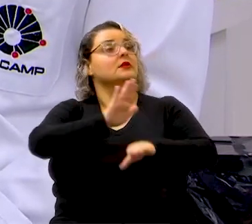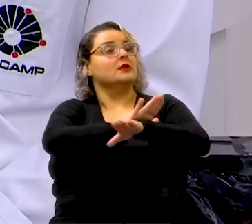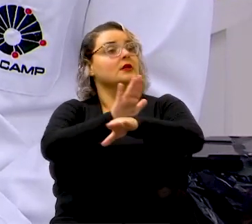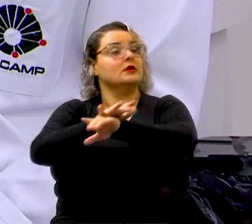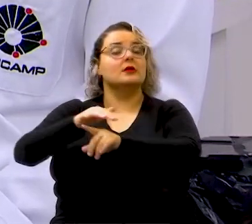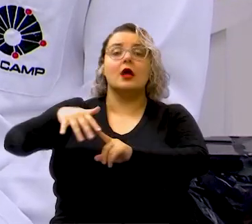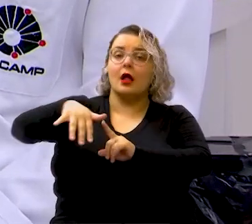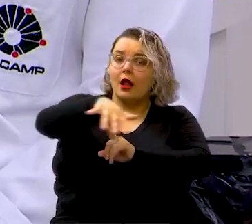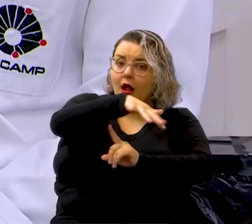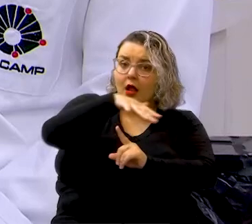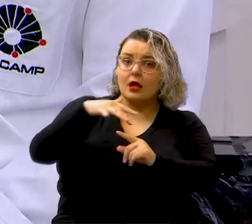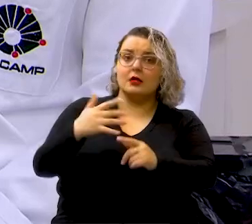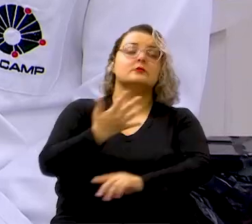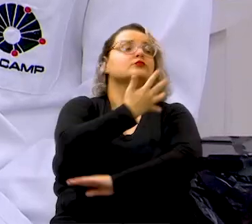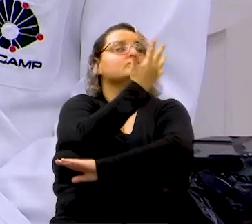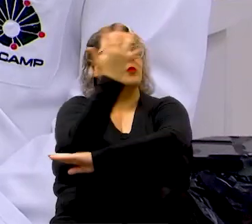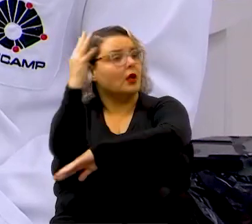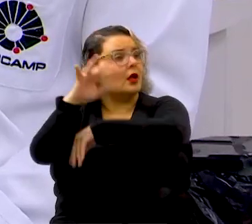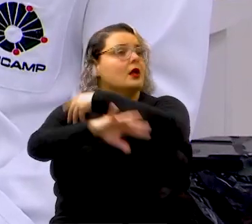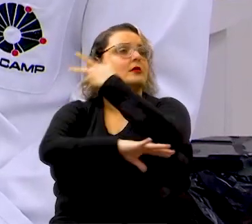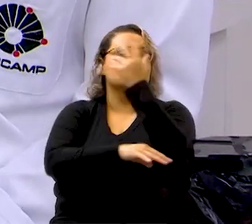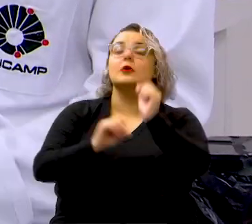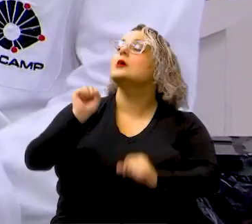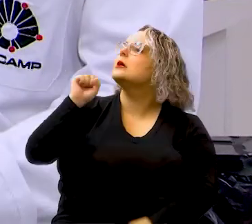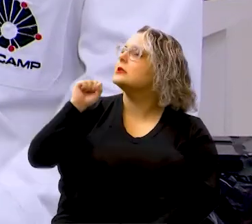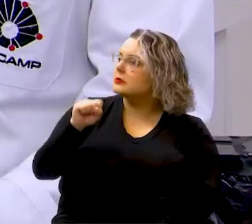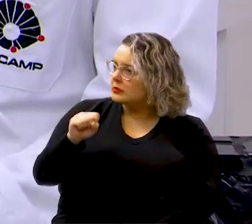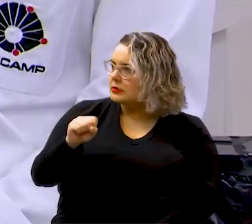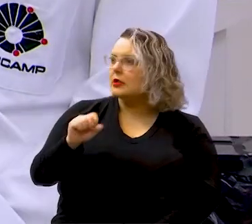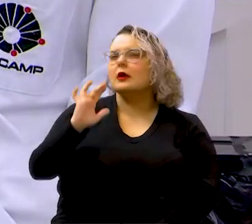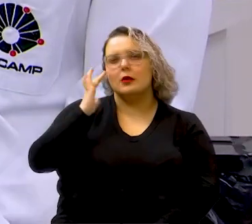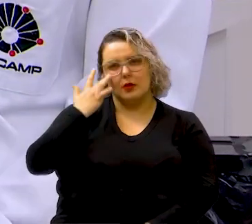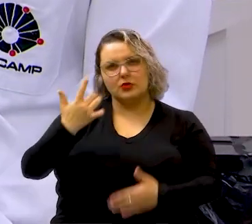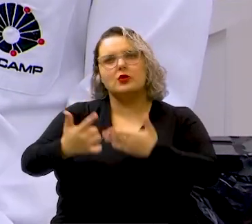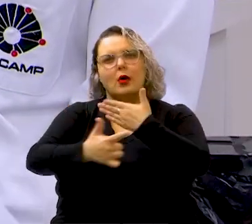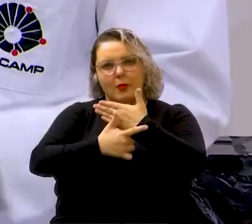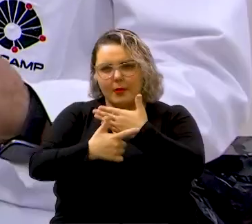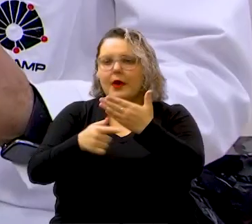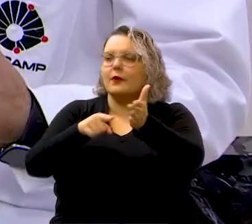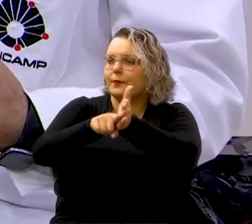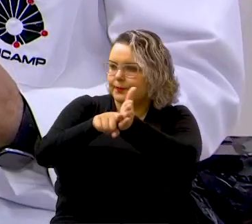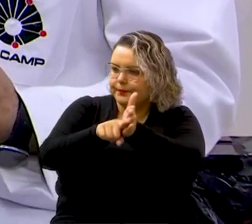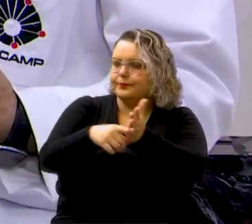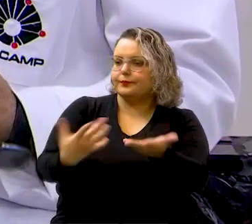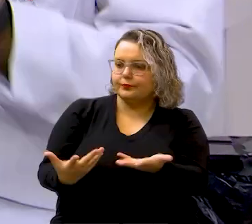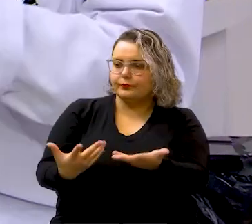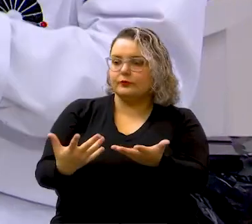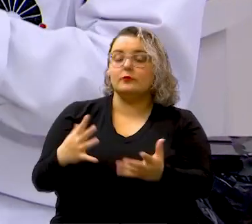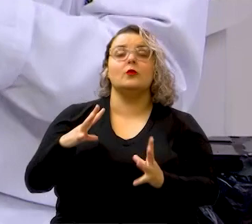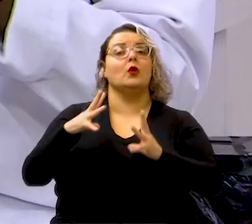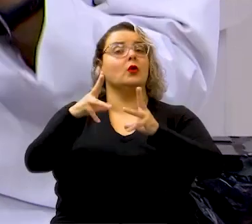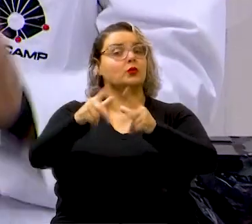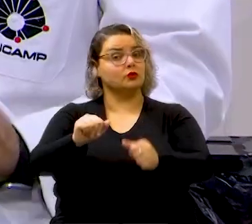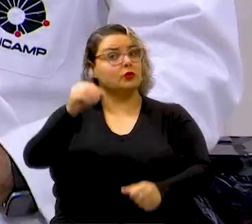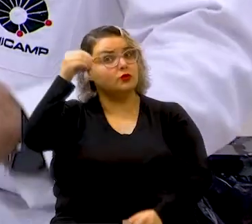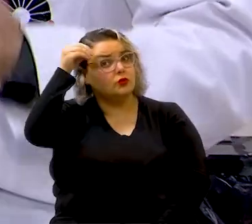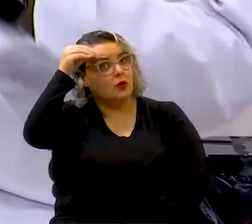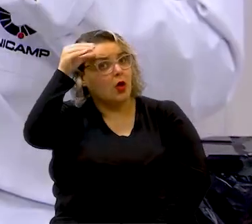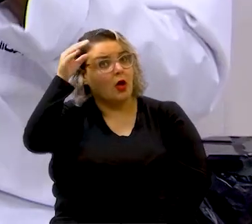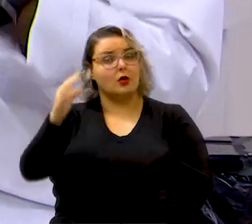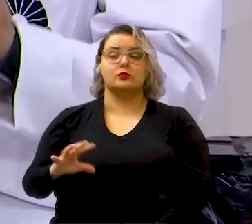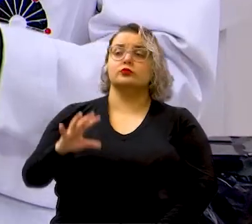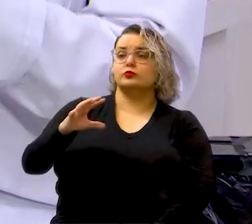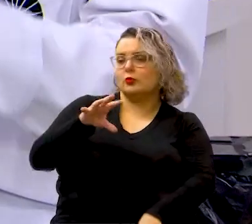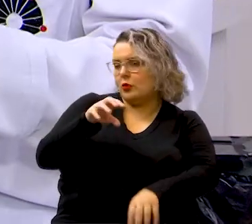tentar ajudar a natureza. Exatamente. Eu acho que esse é o papel do pesquisador, né? Tentar, com o nosso estudo, com